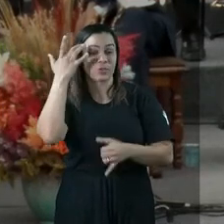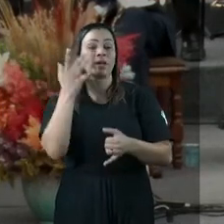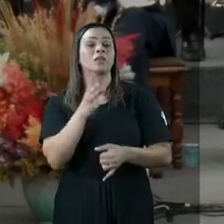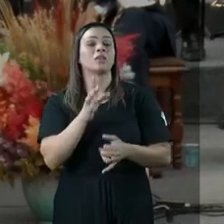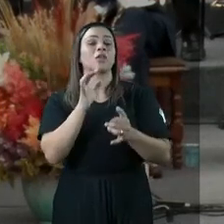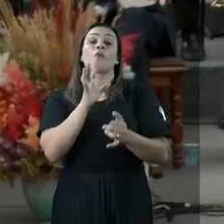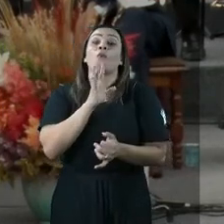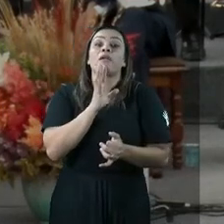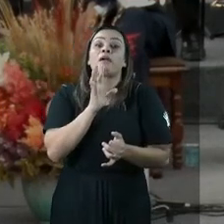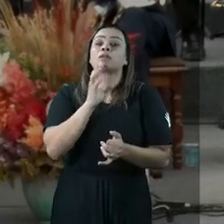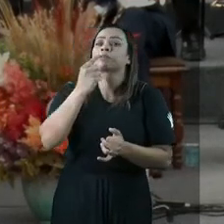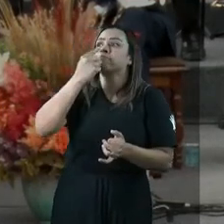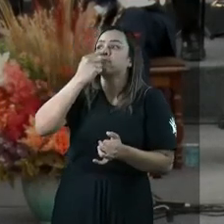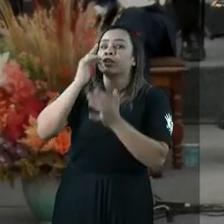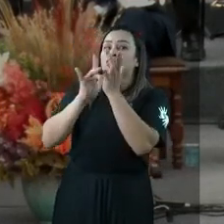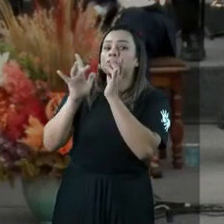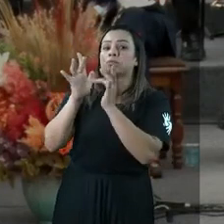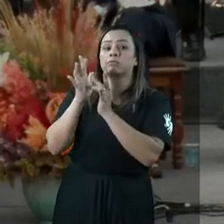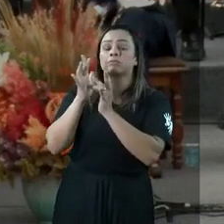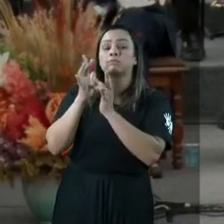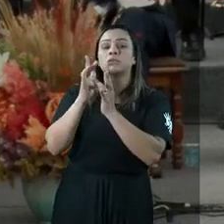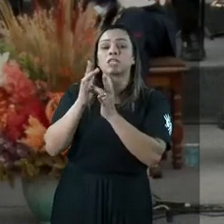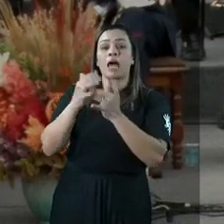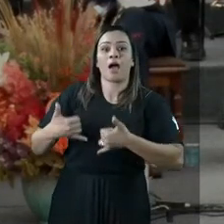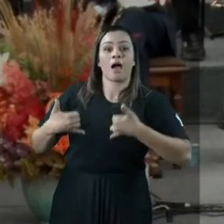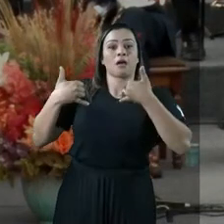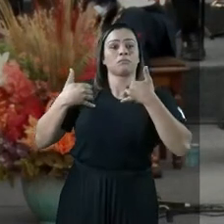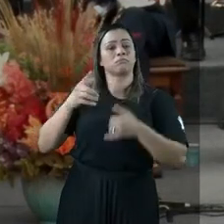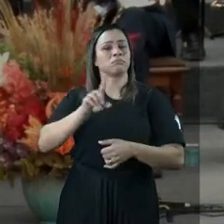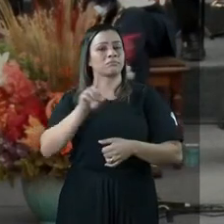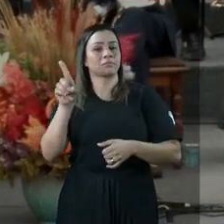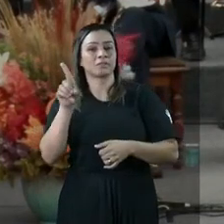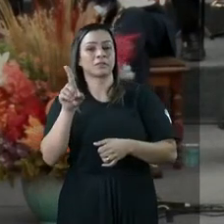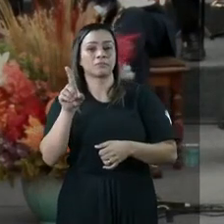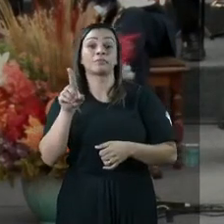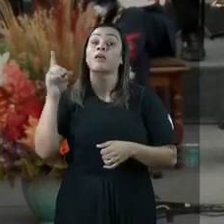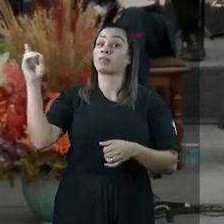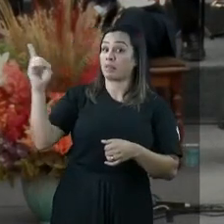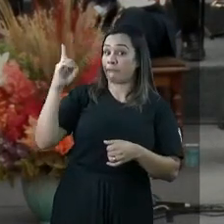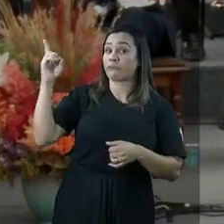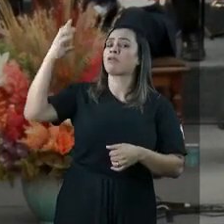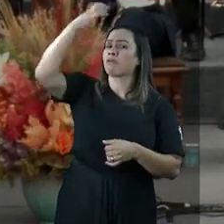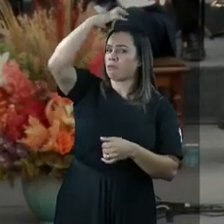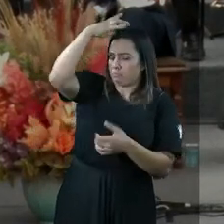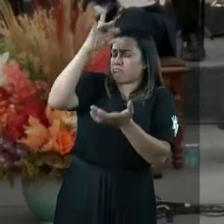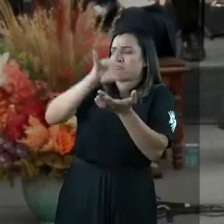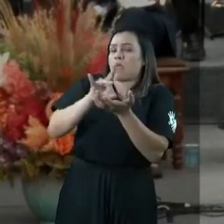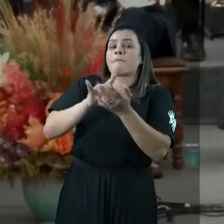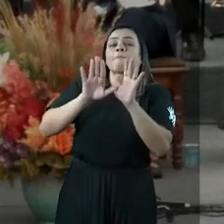na frente dele, sempre vai atrás. Davi, tu é o rei, mas tem um rei maior do que eu entrando em